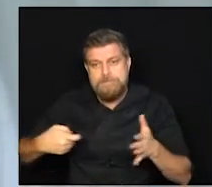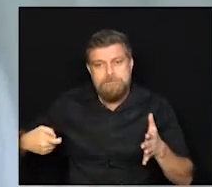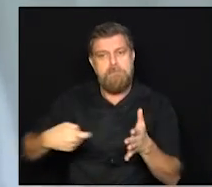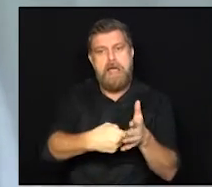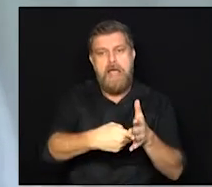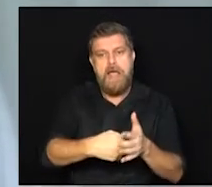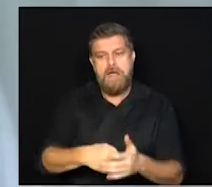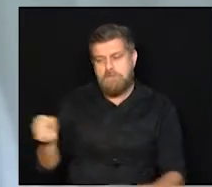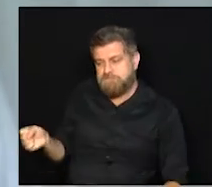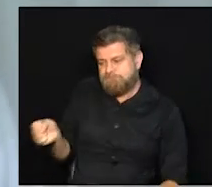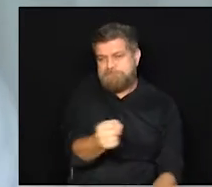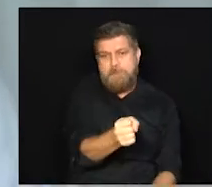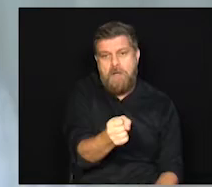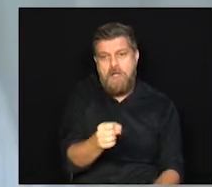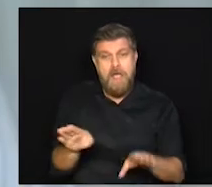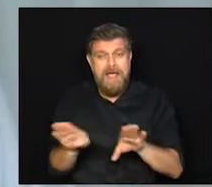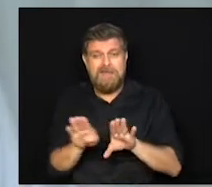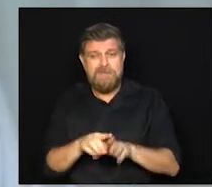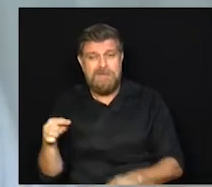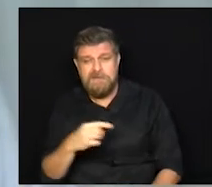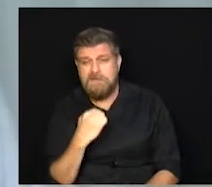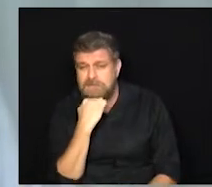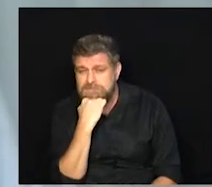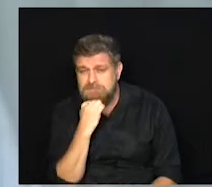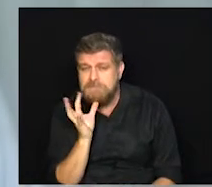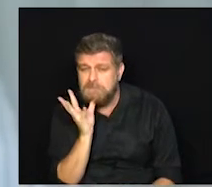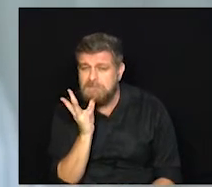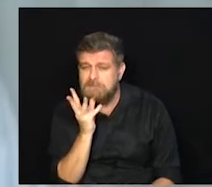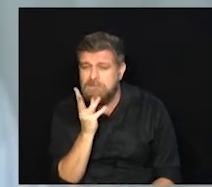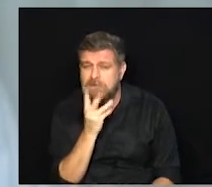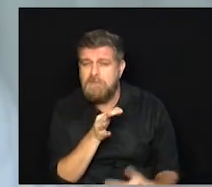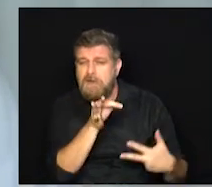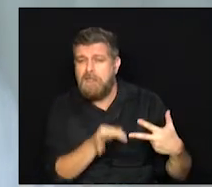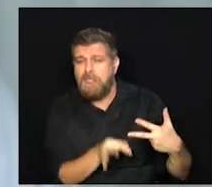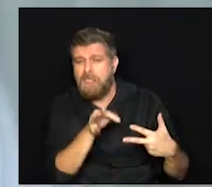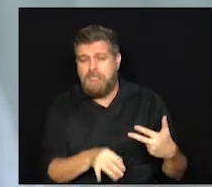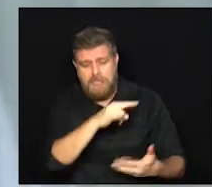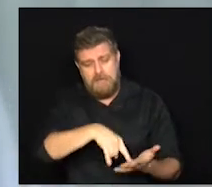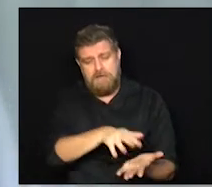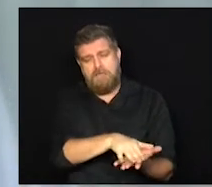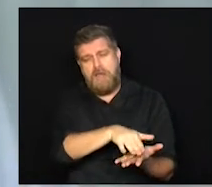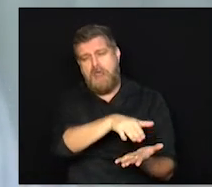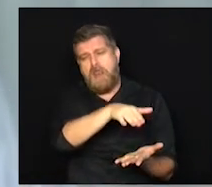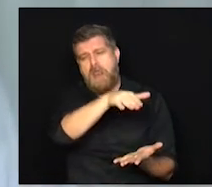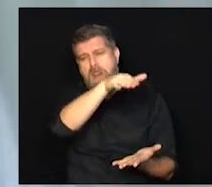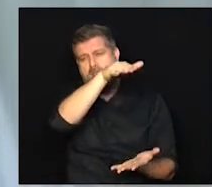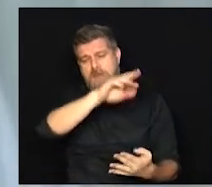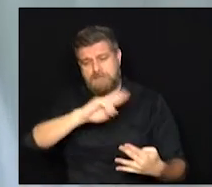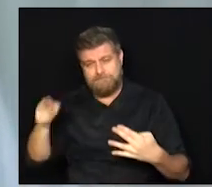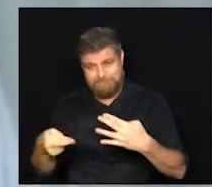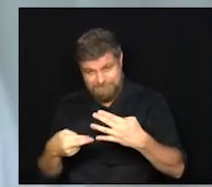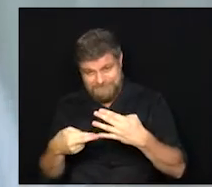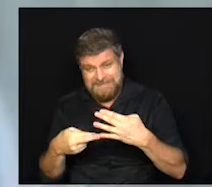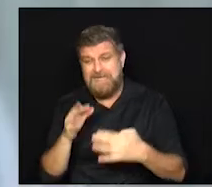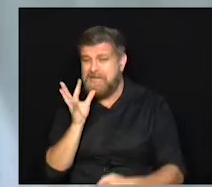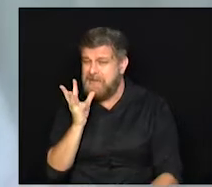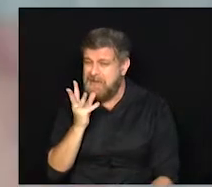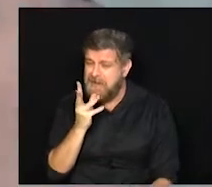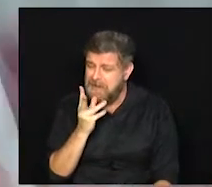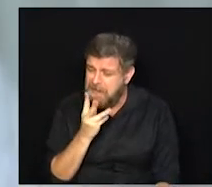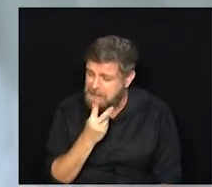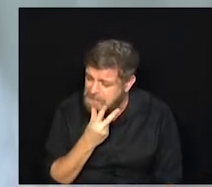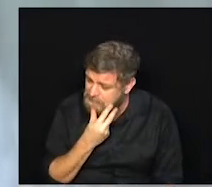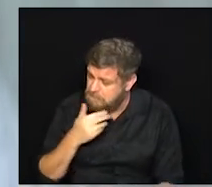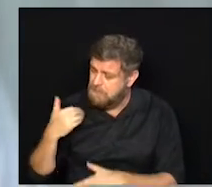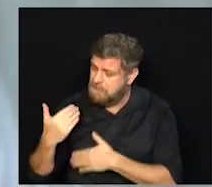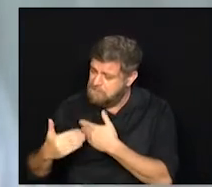problema grande, que é a morosidade do Poder Judiciário. Ainda que às vezes numa liminar, demora, e depois tem recurso, e depois